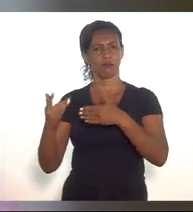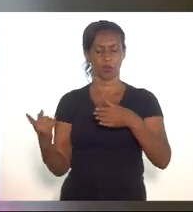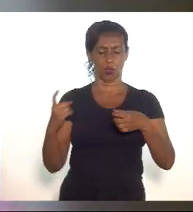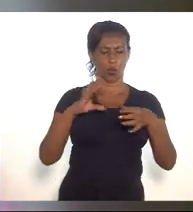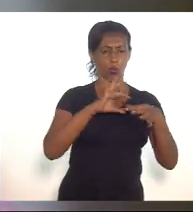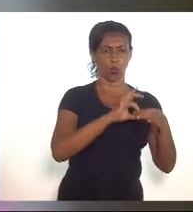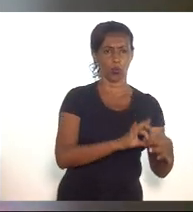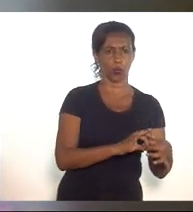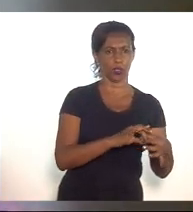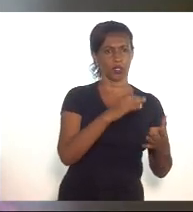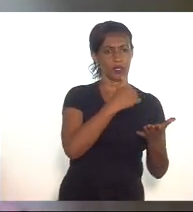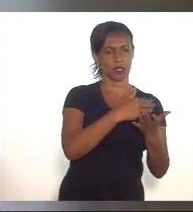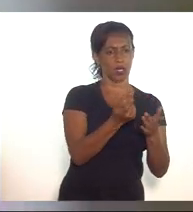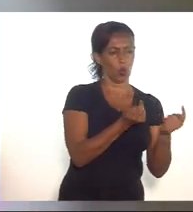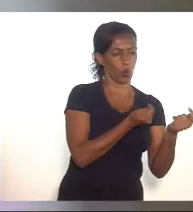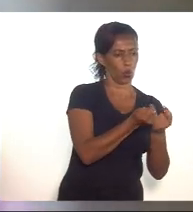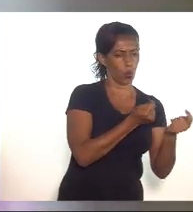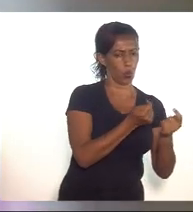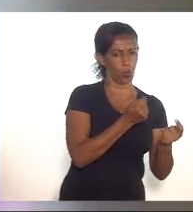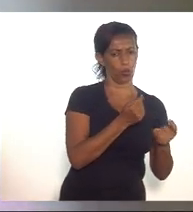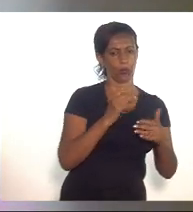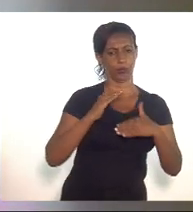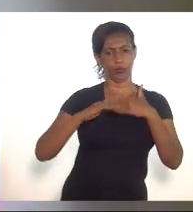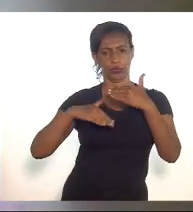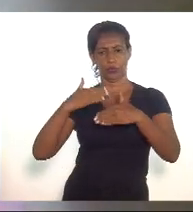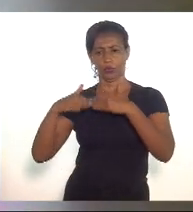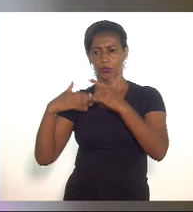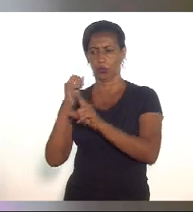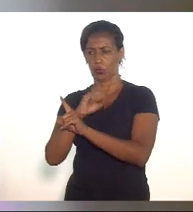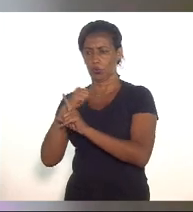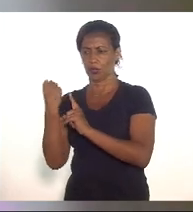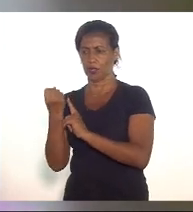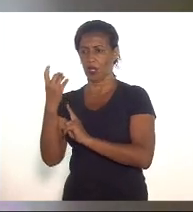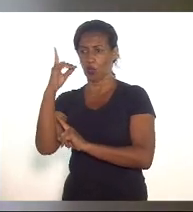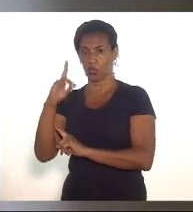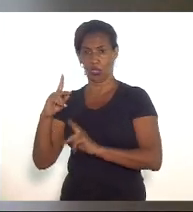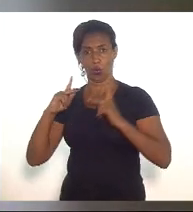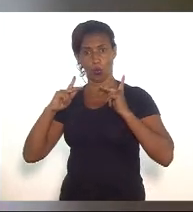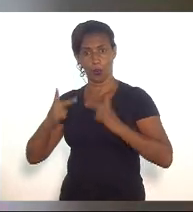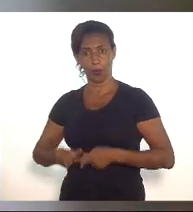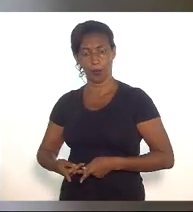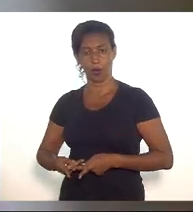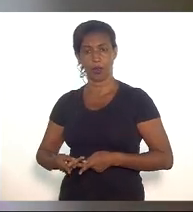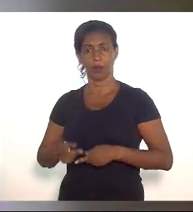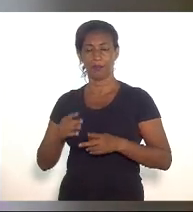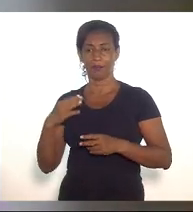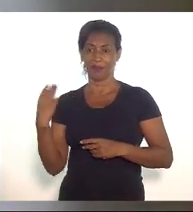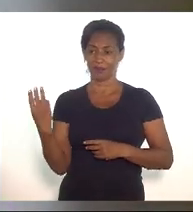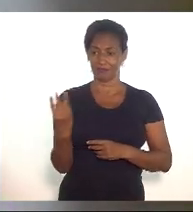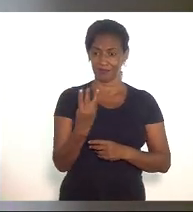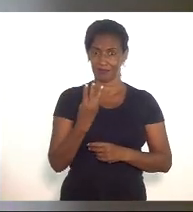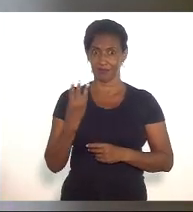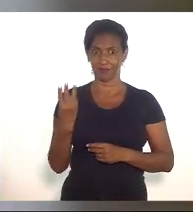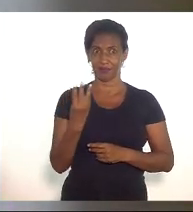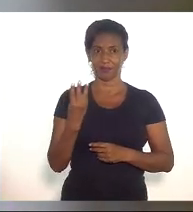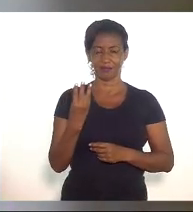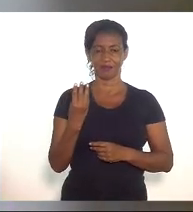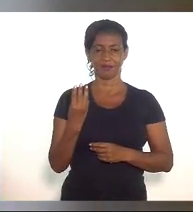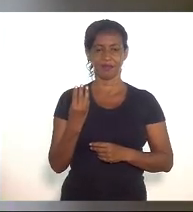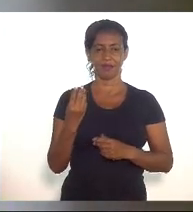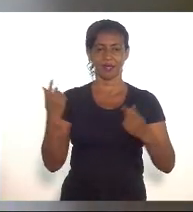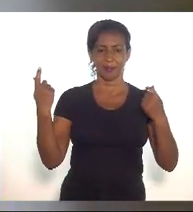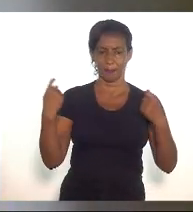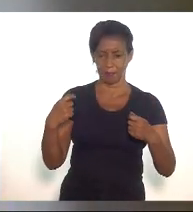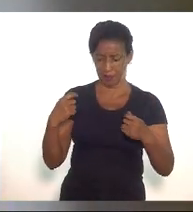de Desenvolvimento Econômico, com a Secretaria de Desenvolvimento Social e Direitos Humanos. Acho que esse tripé é um tripé que deve ser